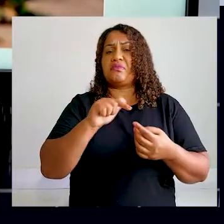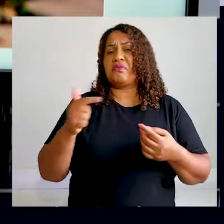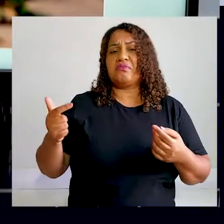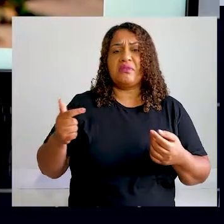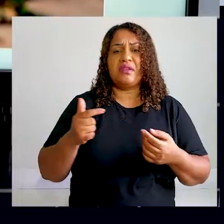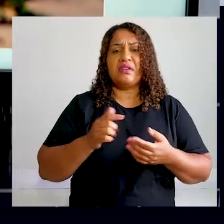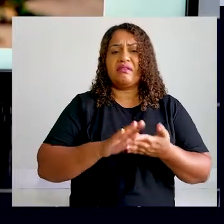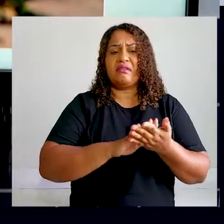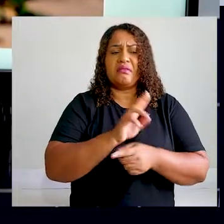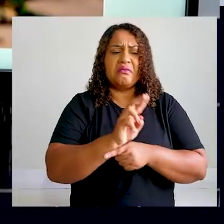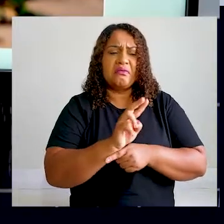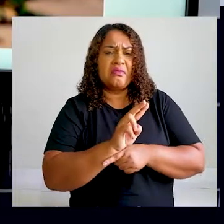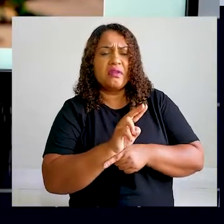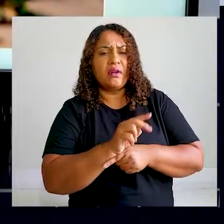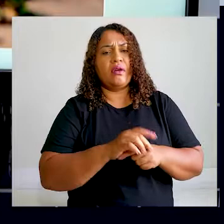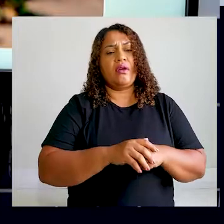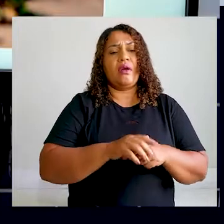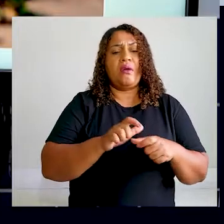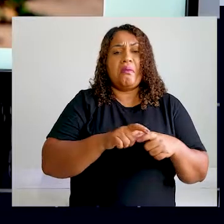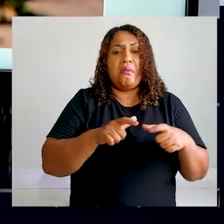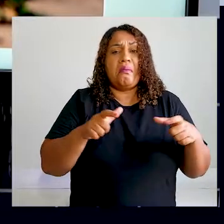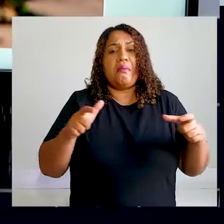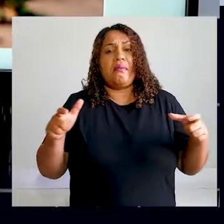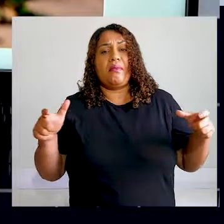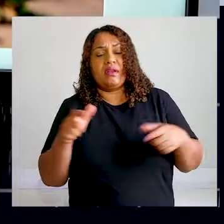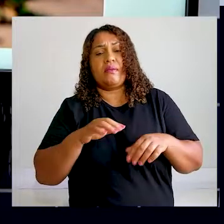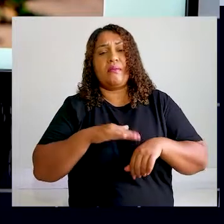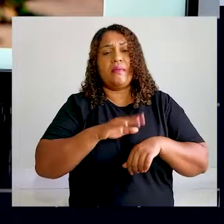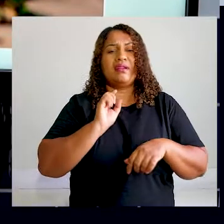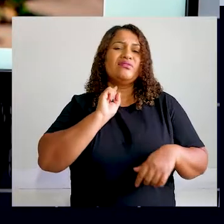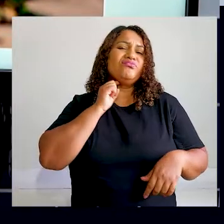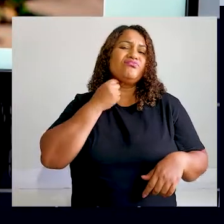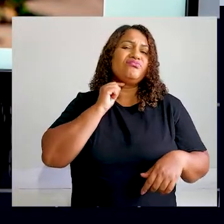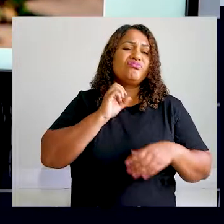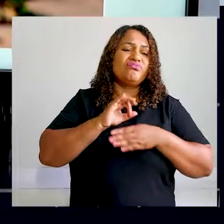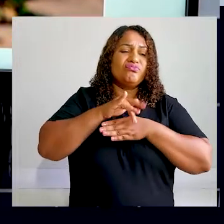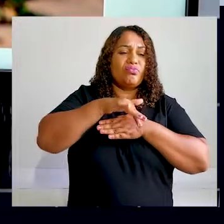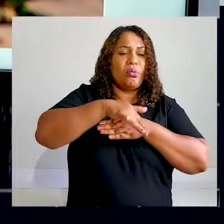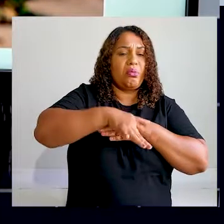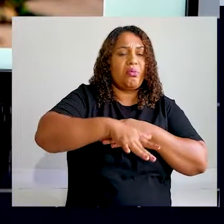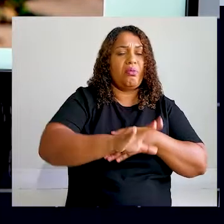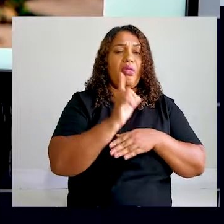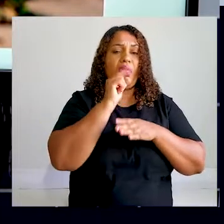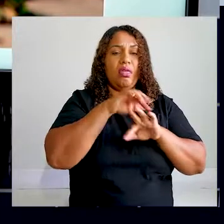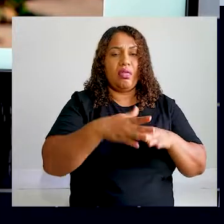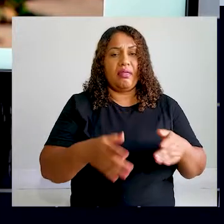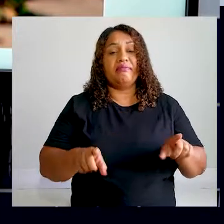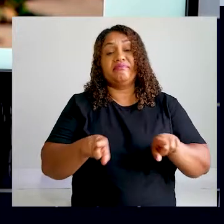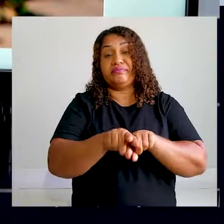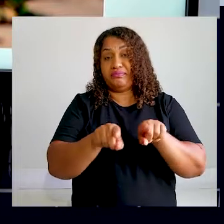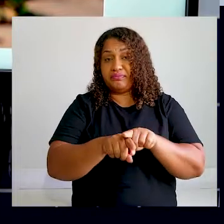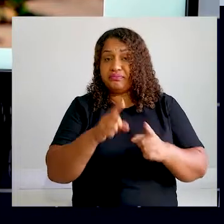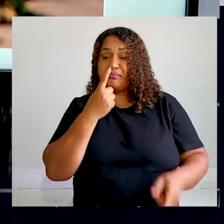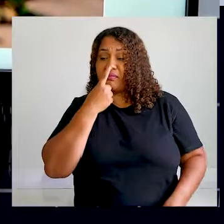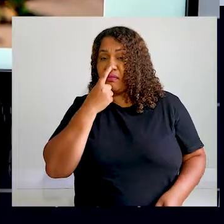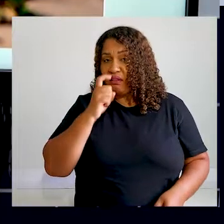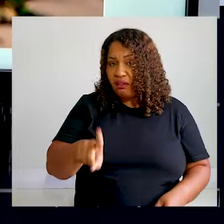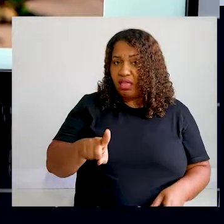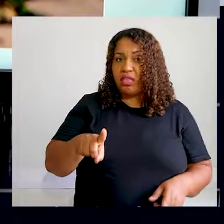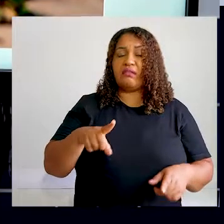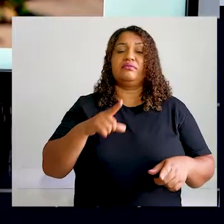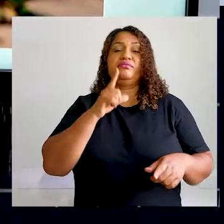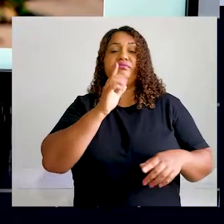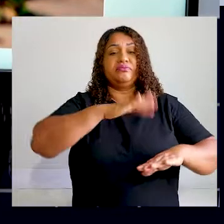e sem controle, aumentando a quantidade de esgoto jogado no mar, lixo nas praias